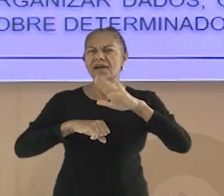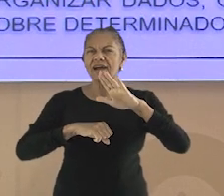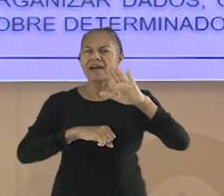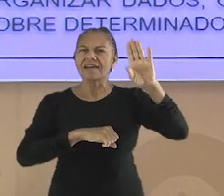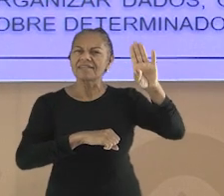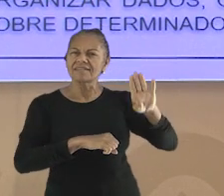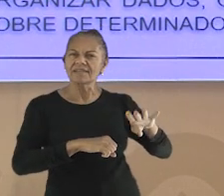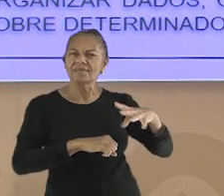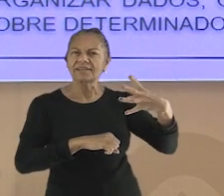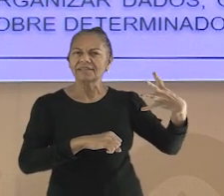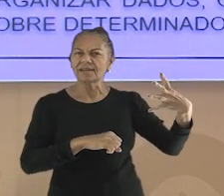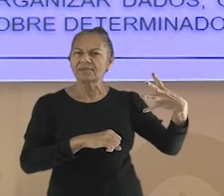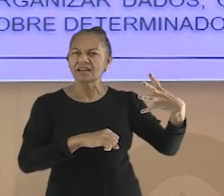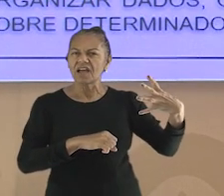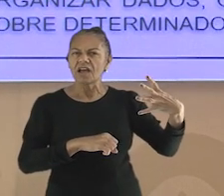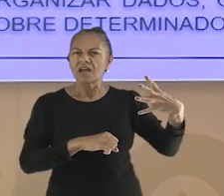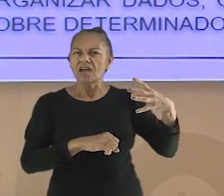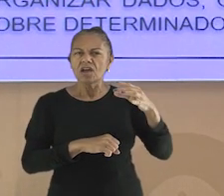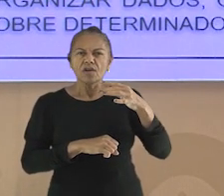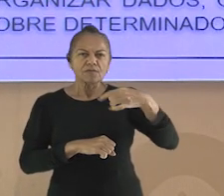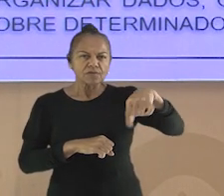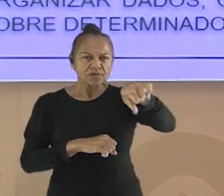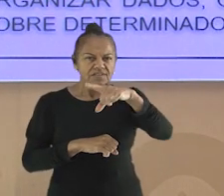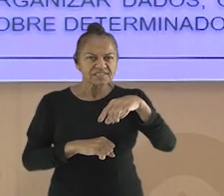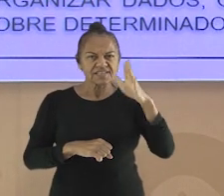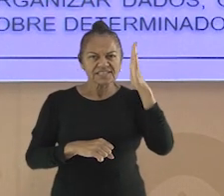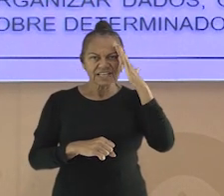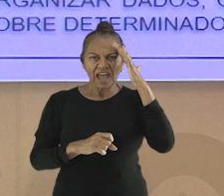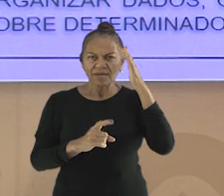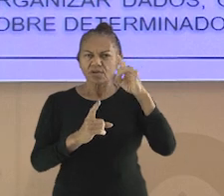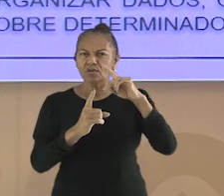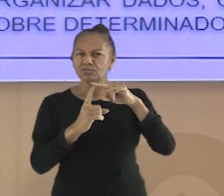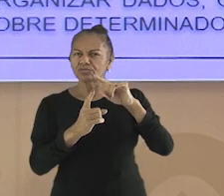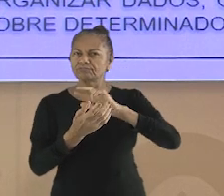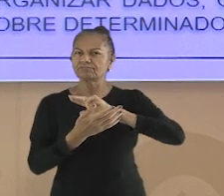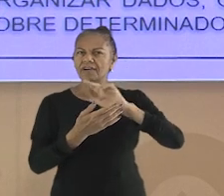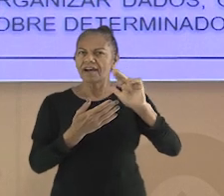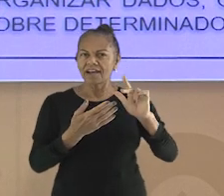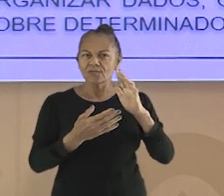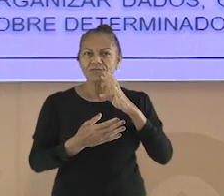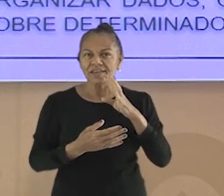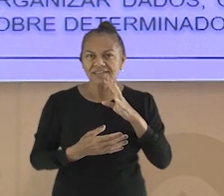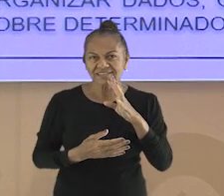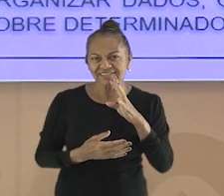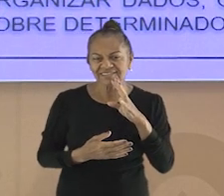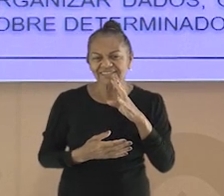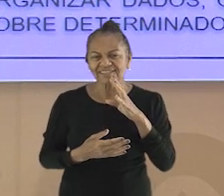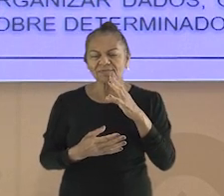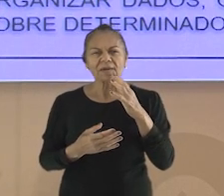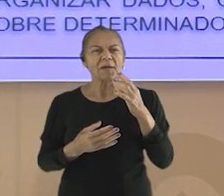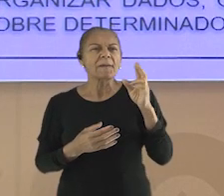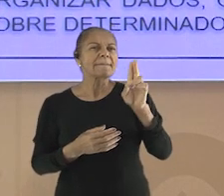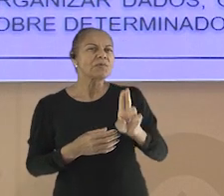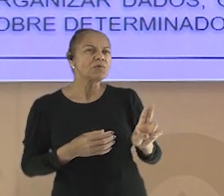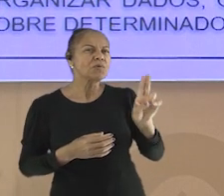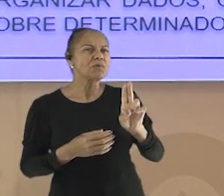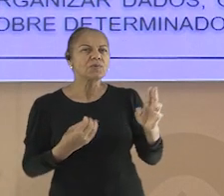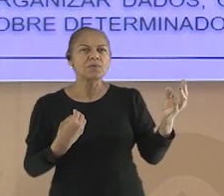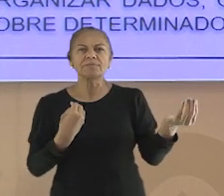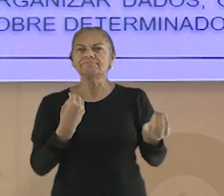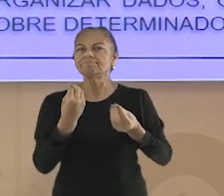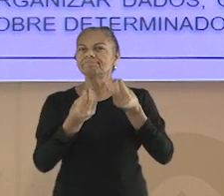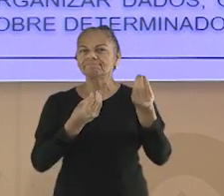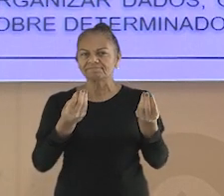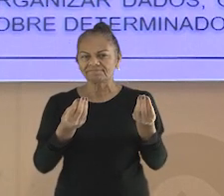tabelas. Vocês, por um acaso, sabem quais são elas? Para que as utilizamos? Muito bem. Vamos começar a